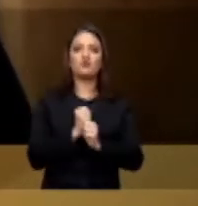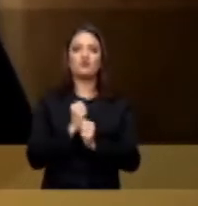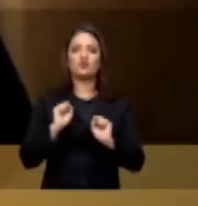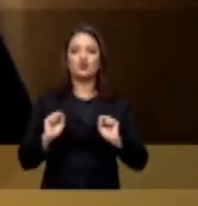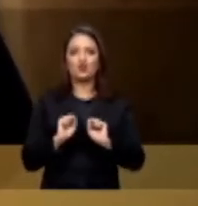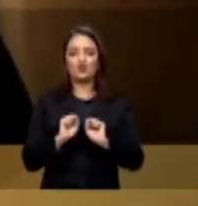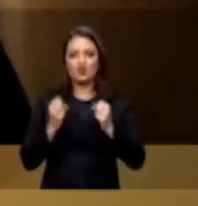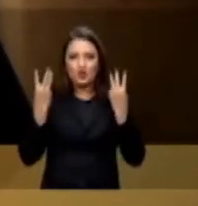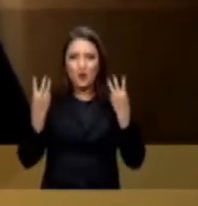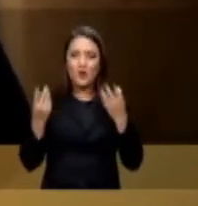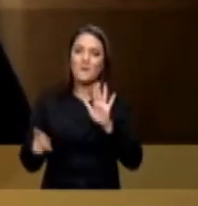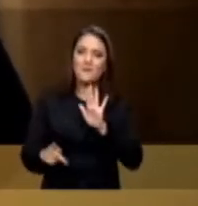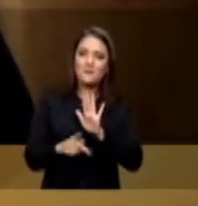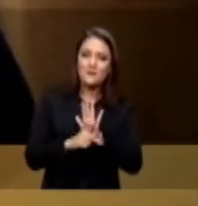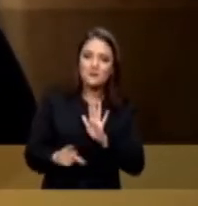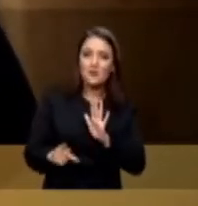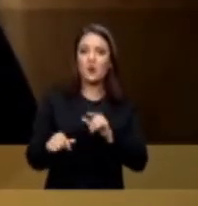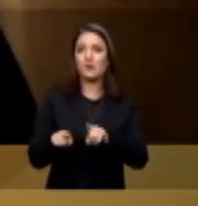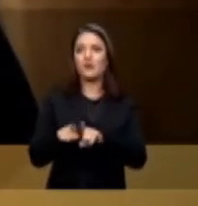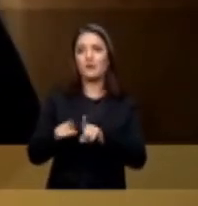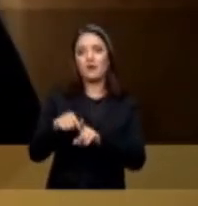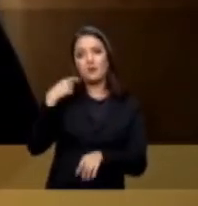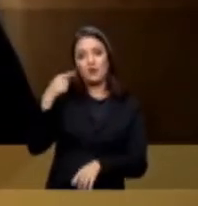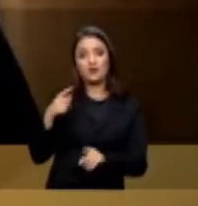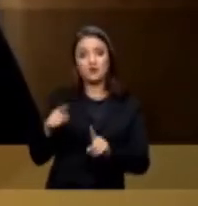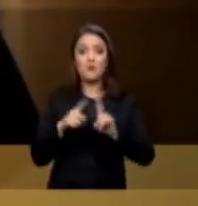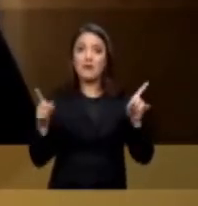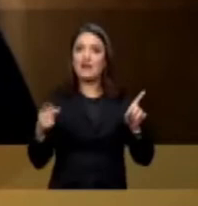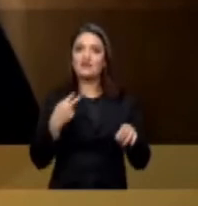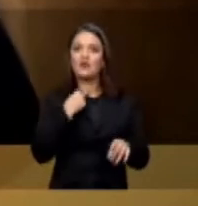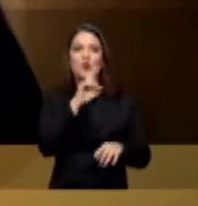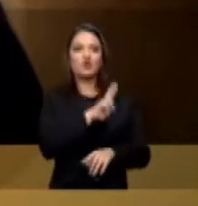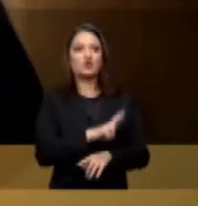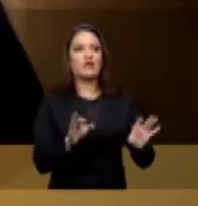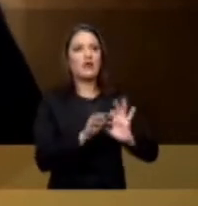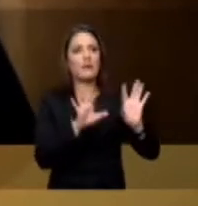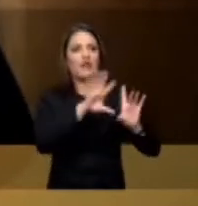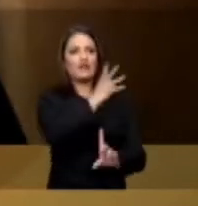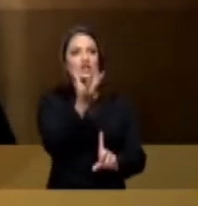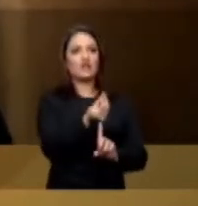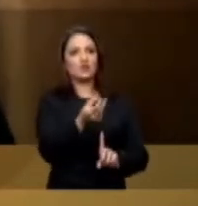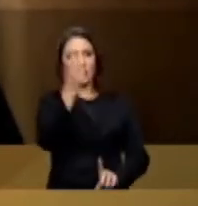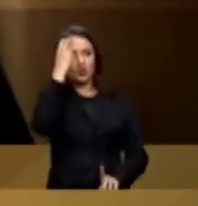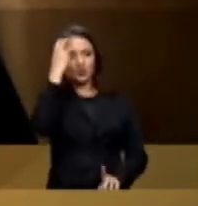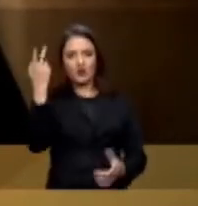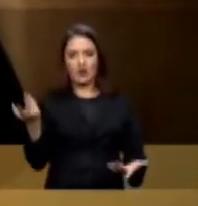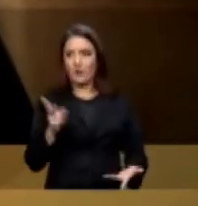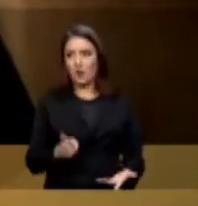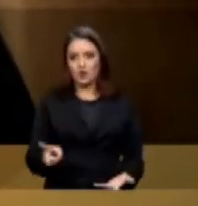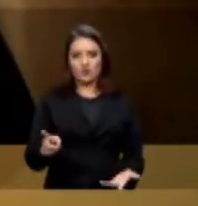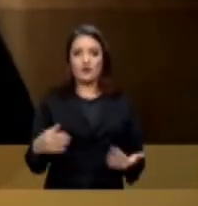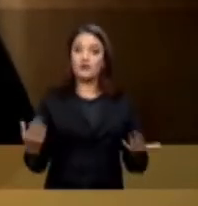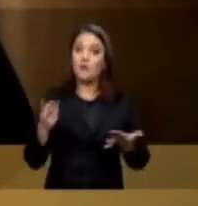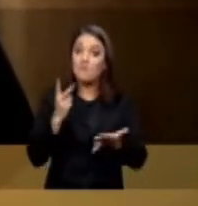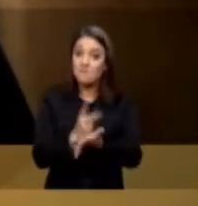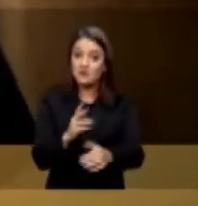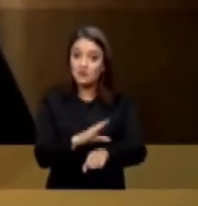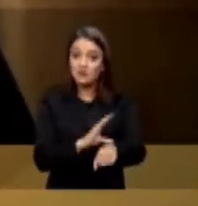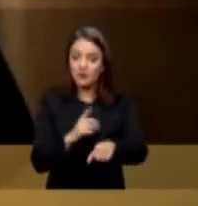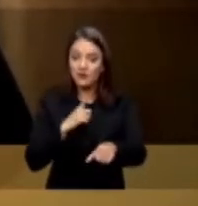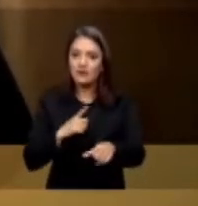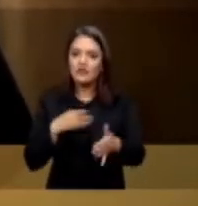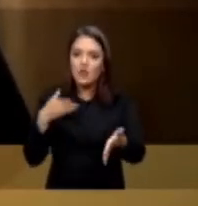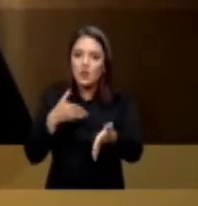liberdade artística e cultural para derrubar. Porque a mesma Constituição que põe severas balizas